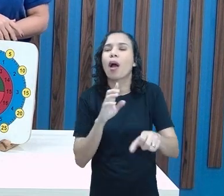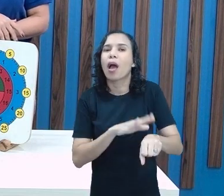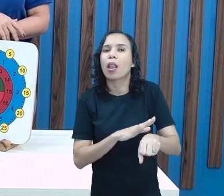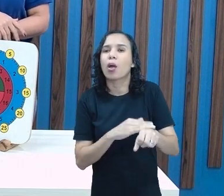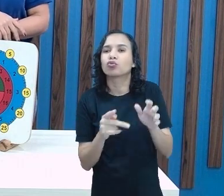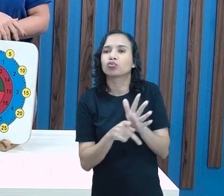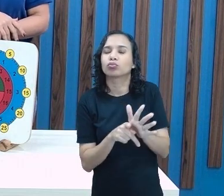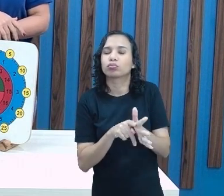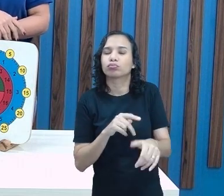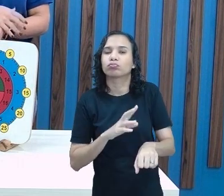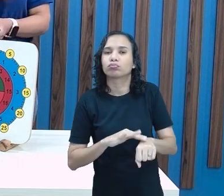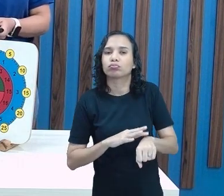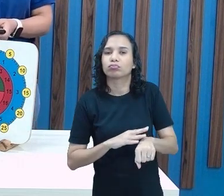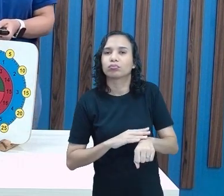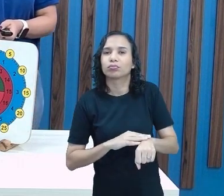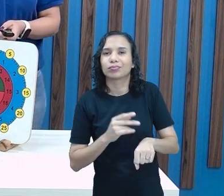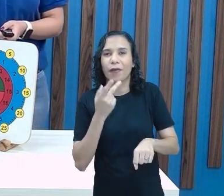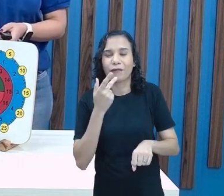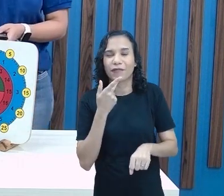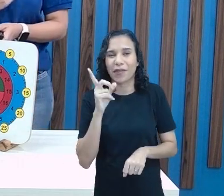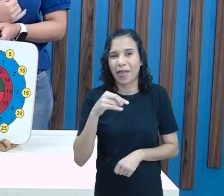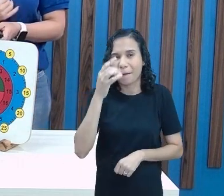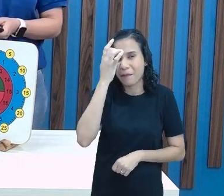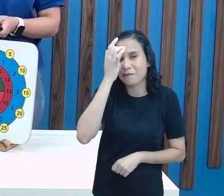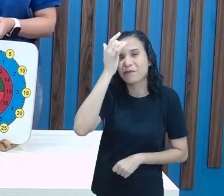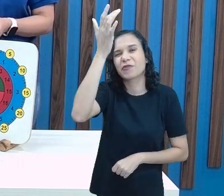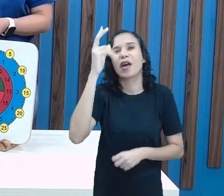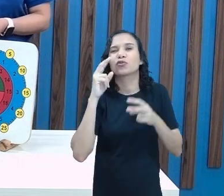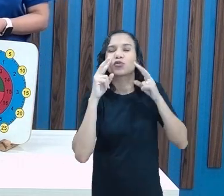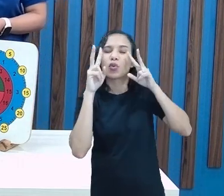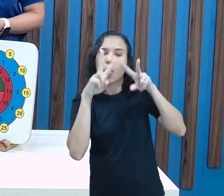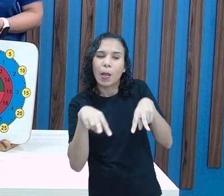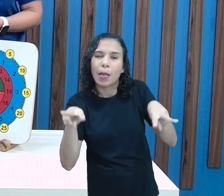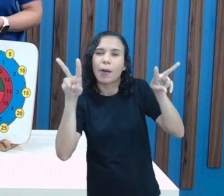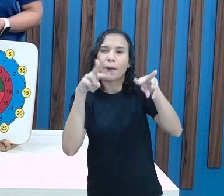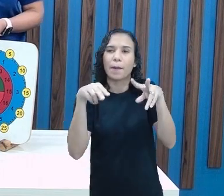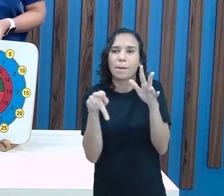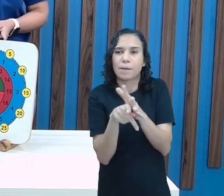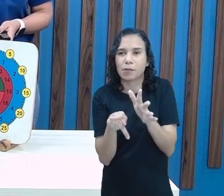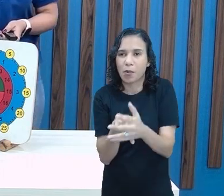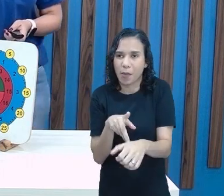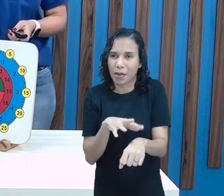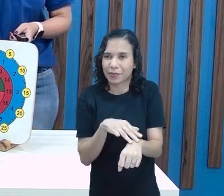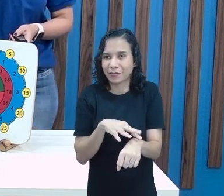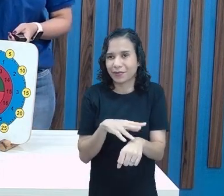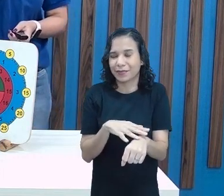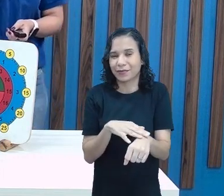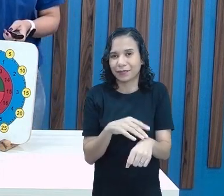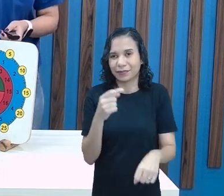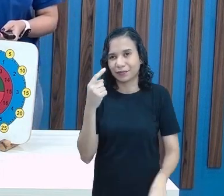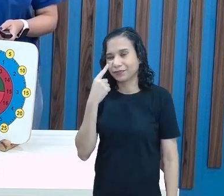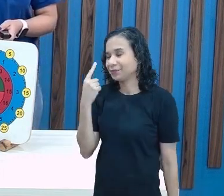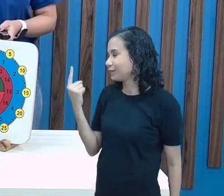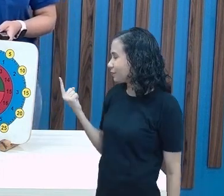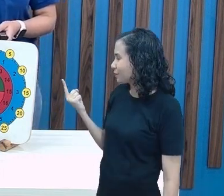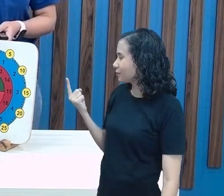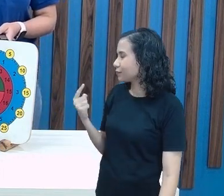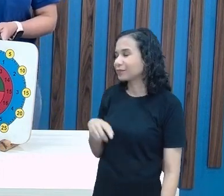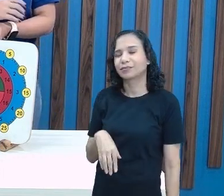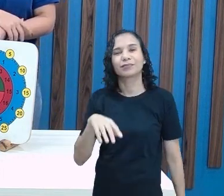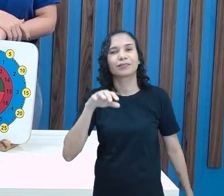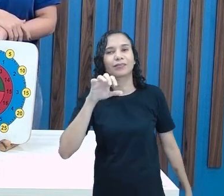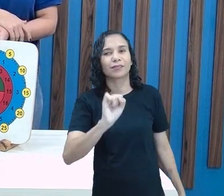relógio digital? Como Isabela disse, né, que é mais fácil fazer a leitura no relógio digital. Tá aí, ó,